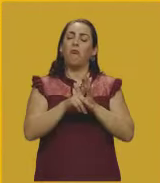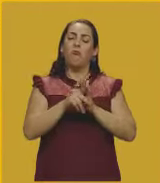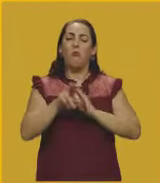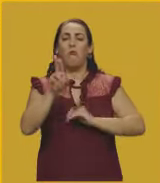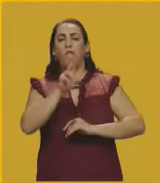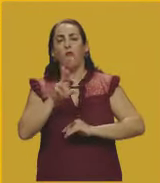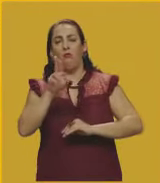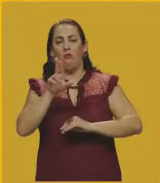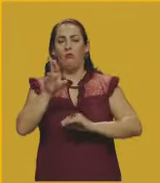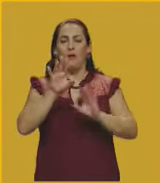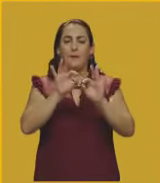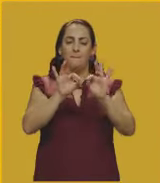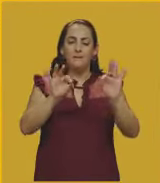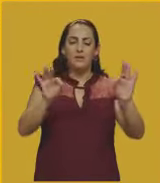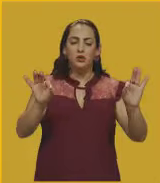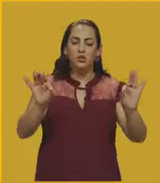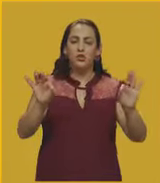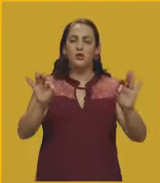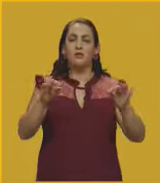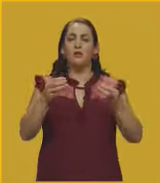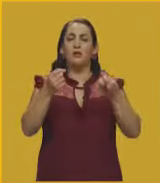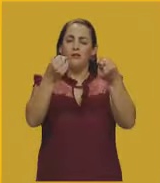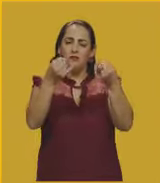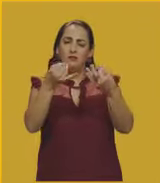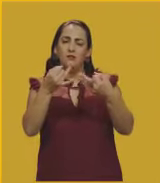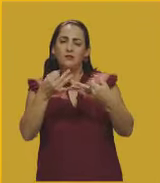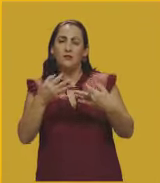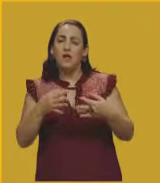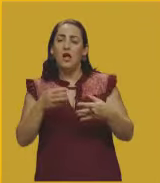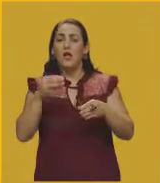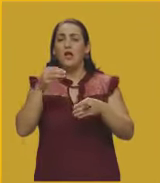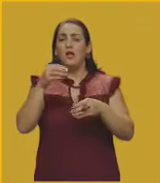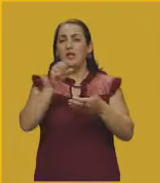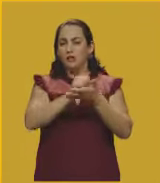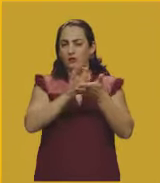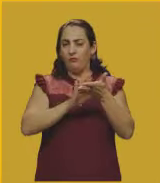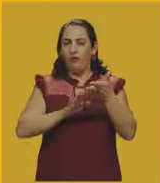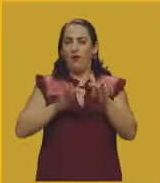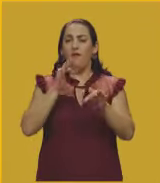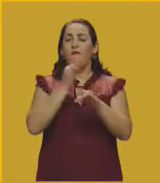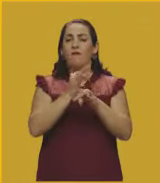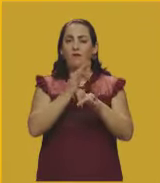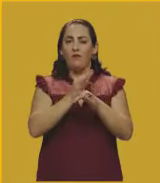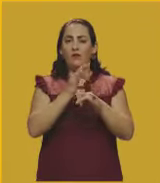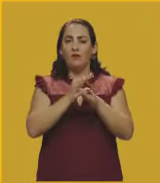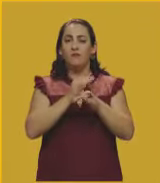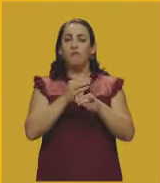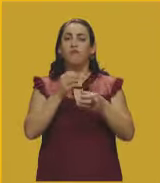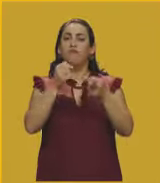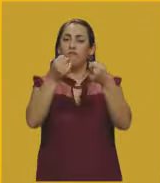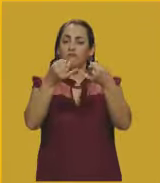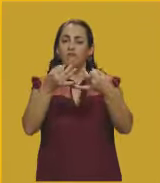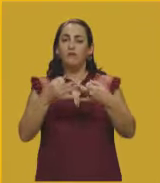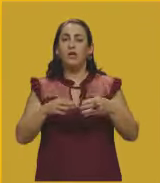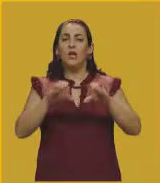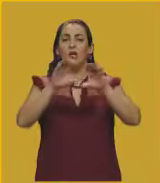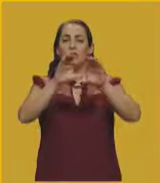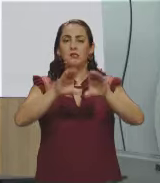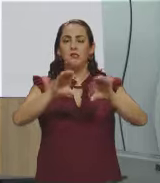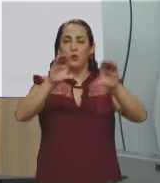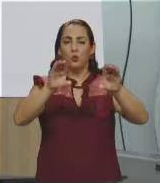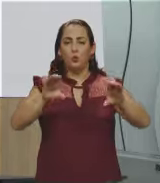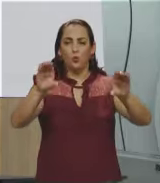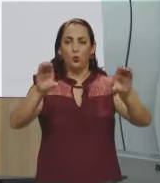medida. Então, tem várias aplicações dentro dos exercícios de física que estudam circuitos que a gente trabalha com a primeira lei de